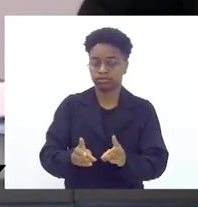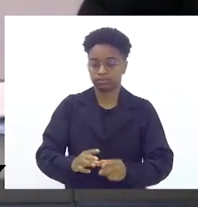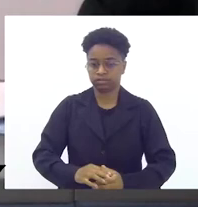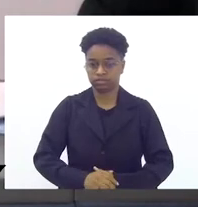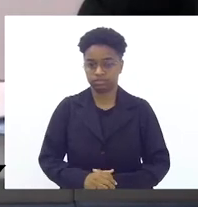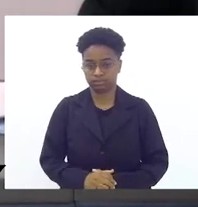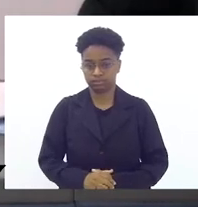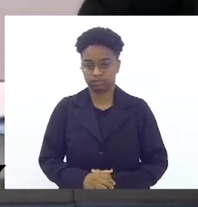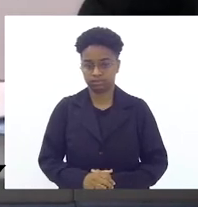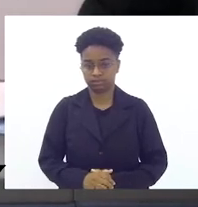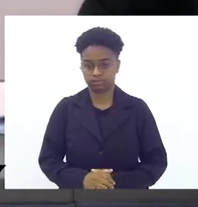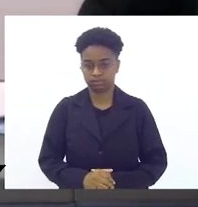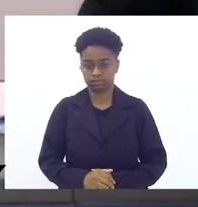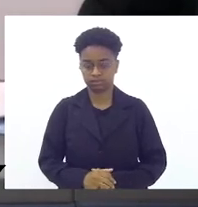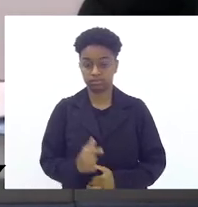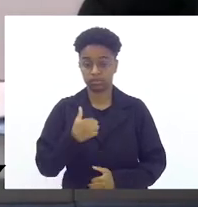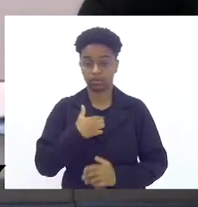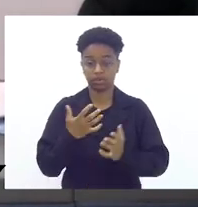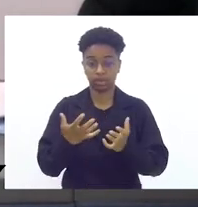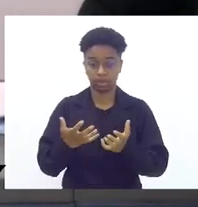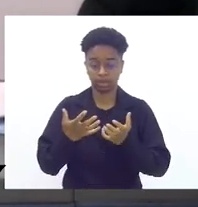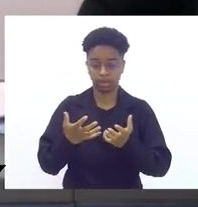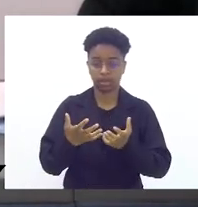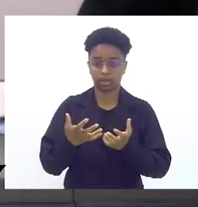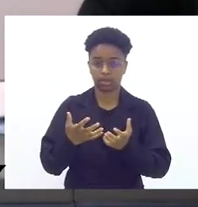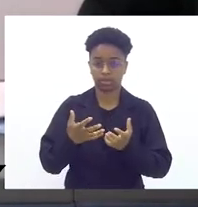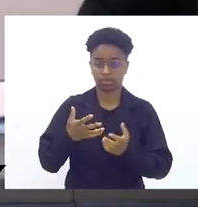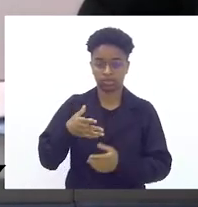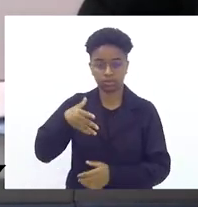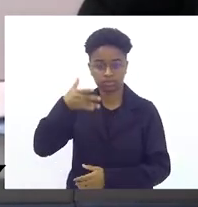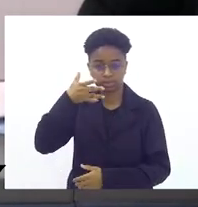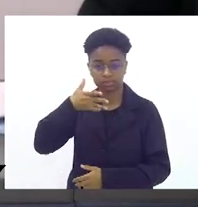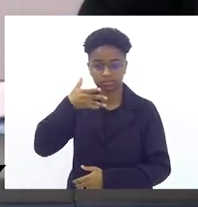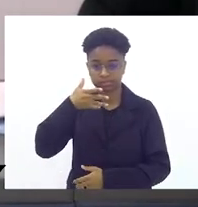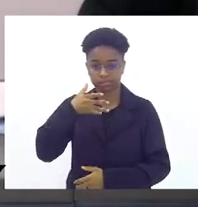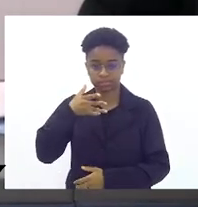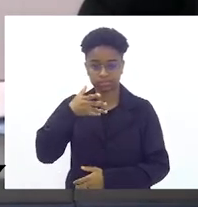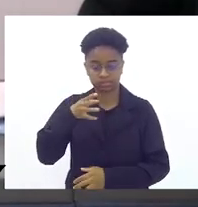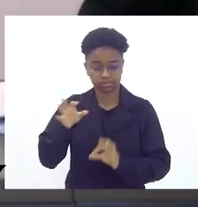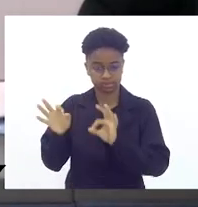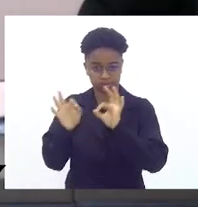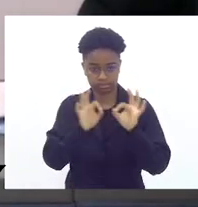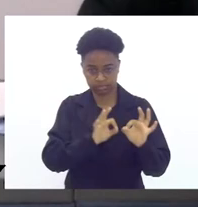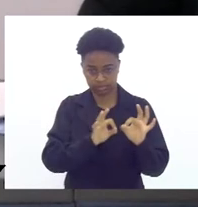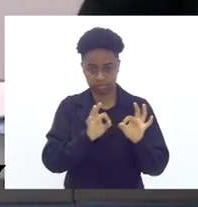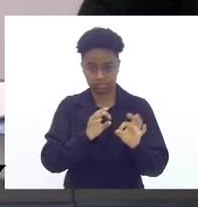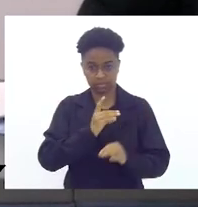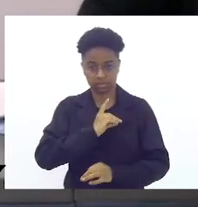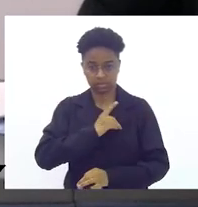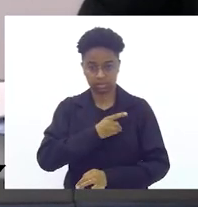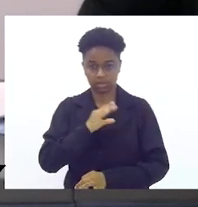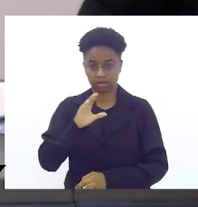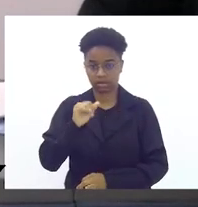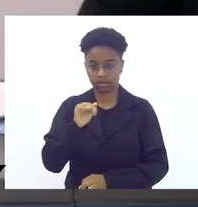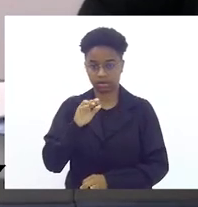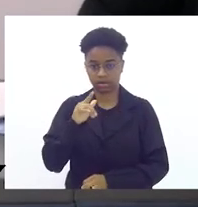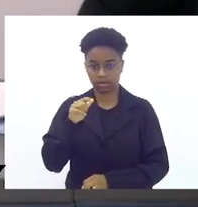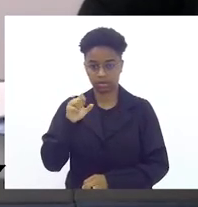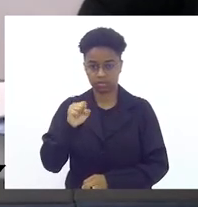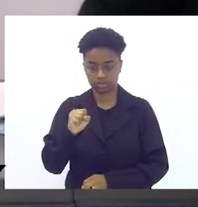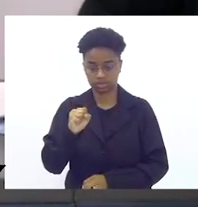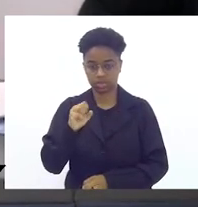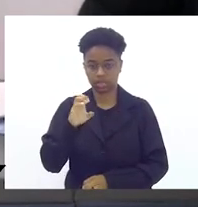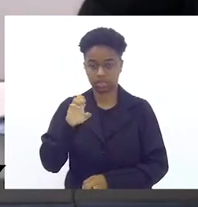aqui eu gostaria então de ouvir o delegado Carlos Eduardo de Araújo Rangel